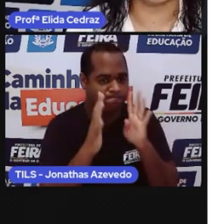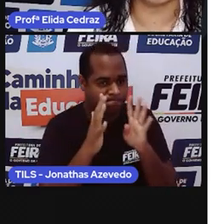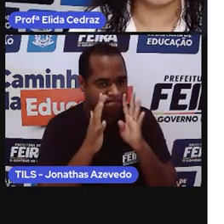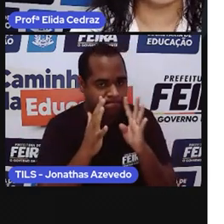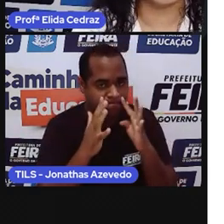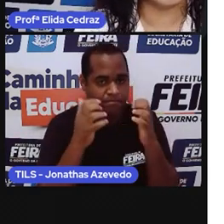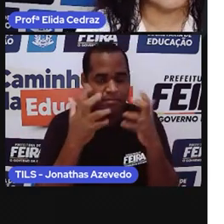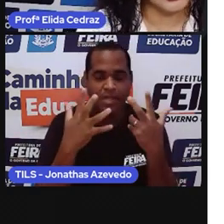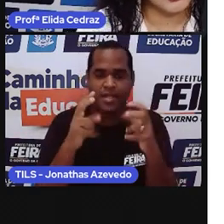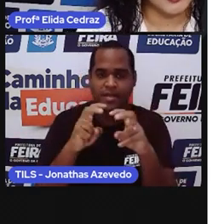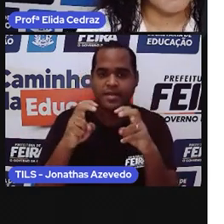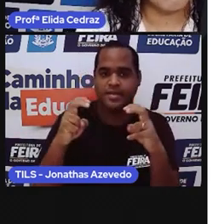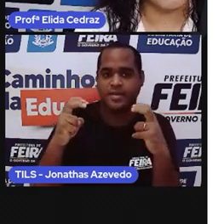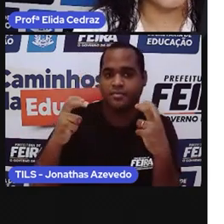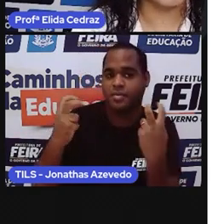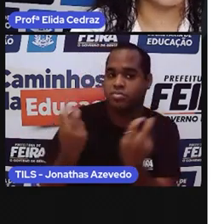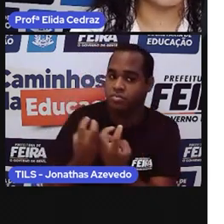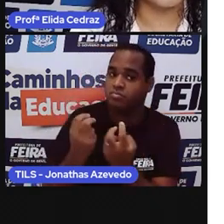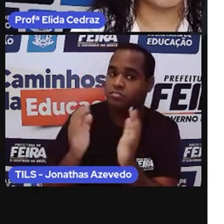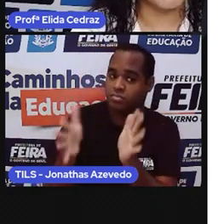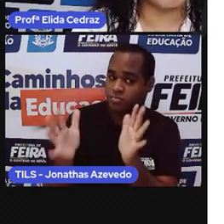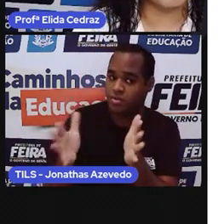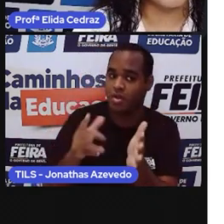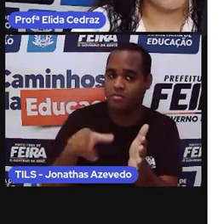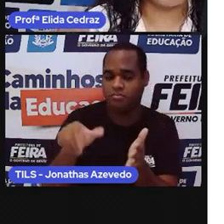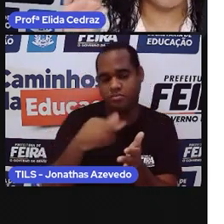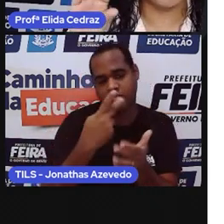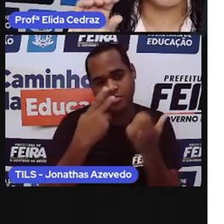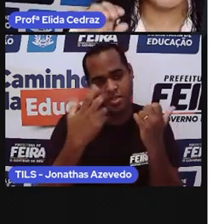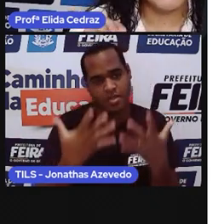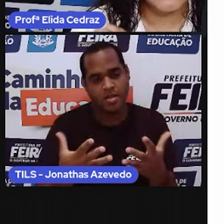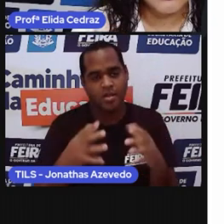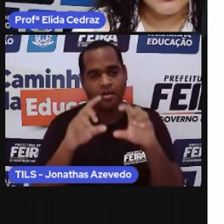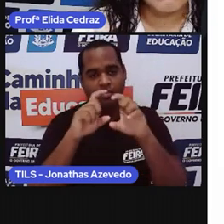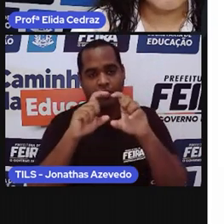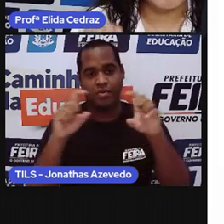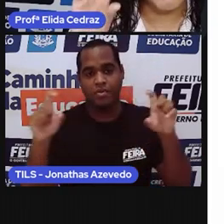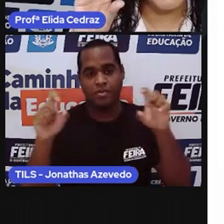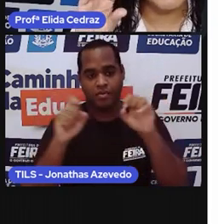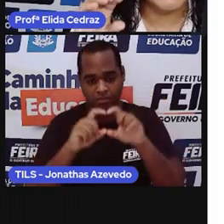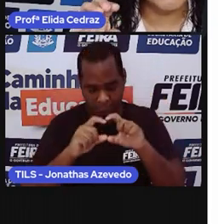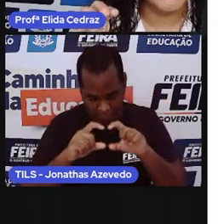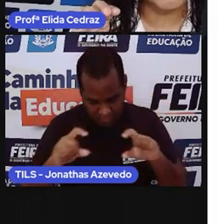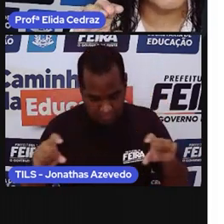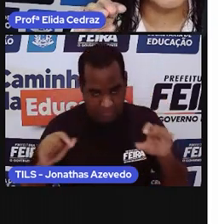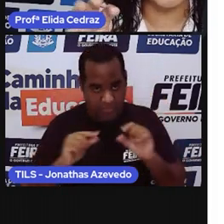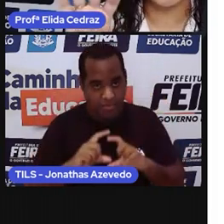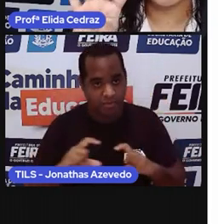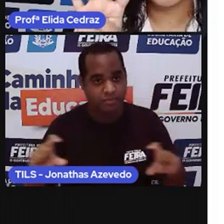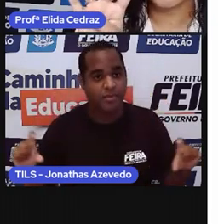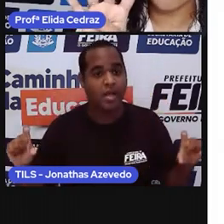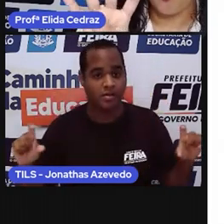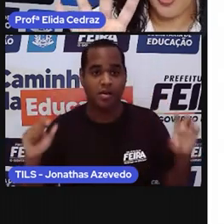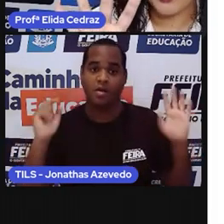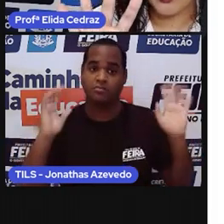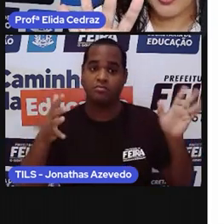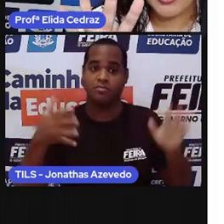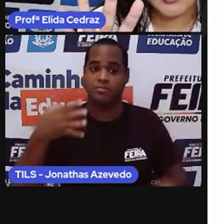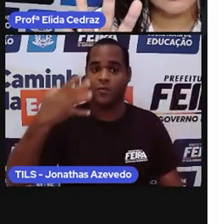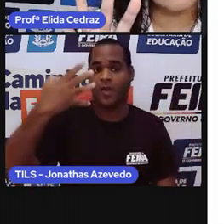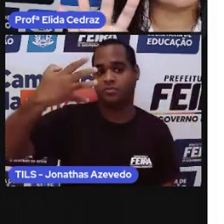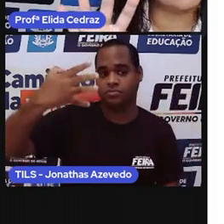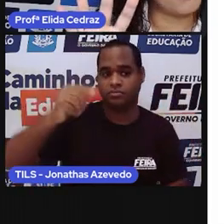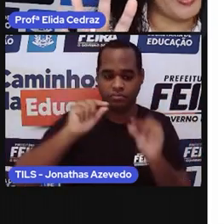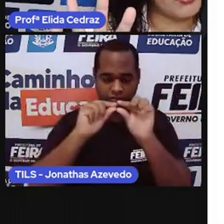Em Ciranda, Cirandinha, nós tivemos bloquinhos, pedacinhos da música de